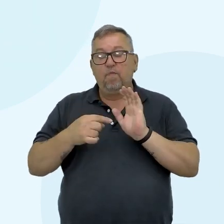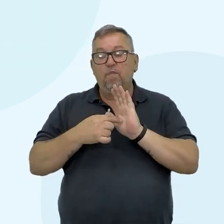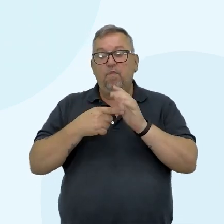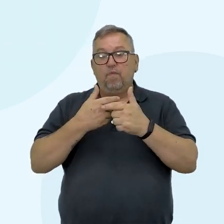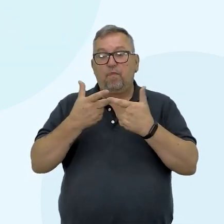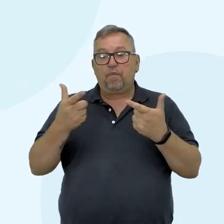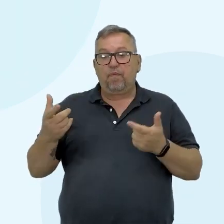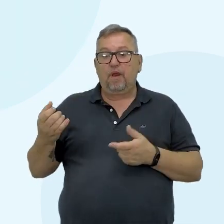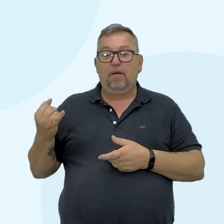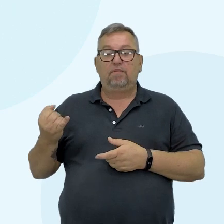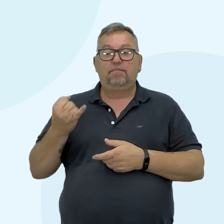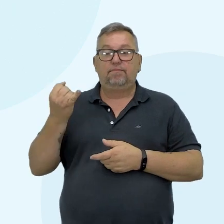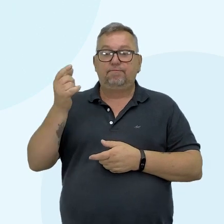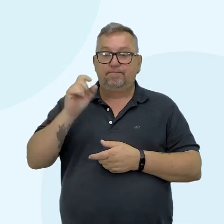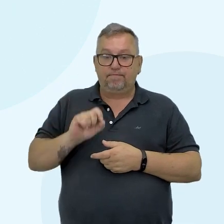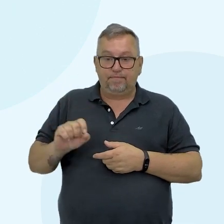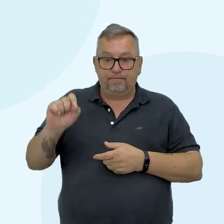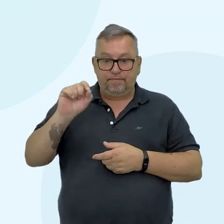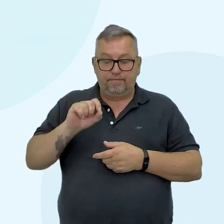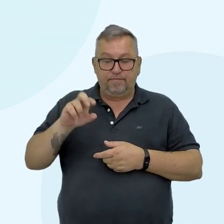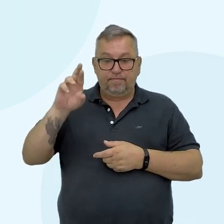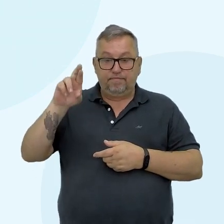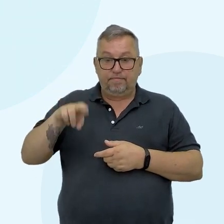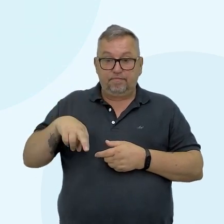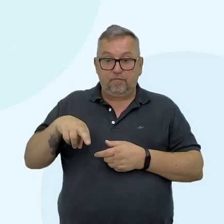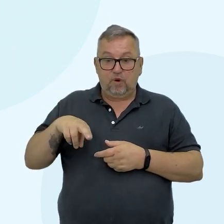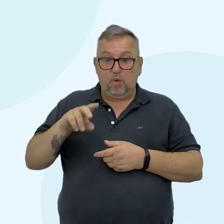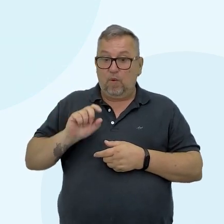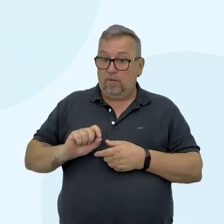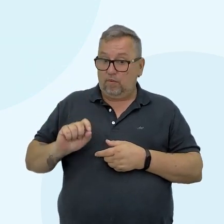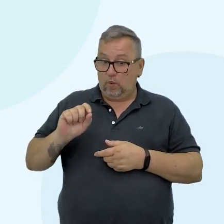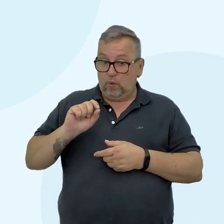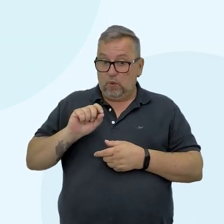que é importante da razão, que é justamente